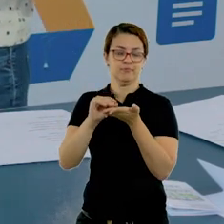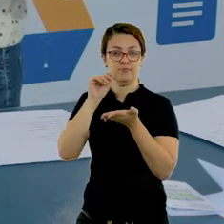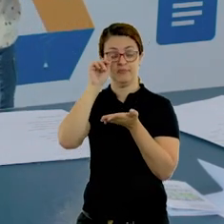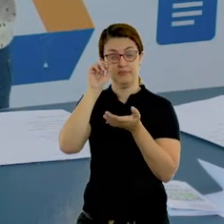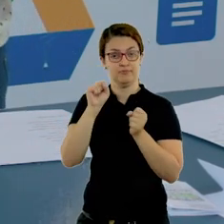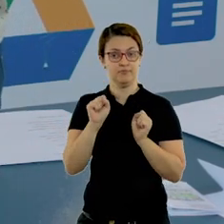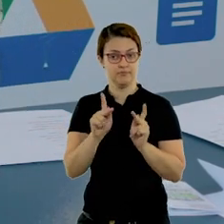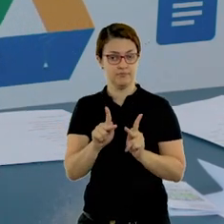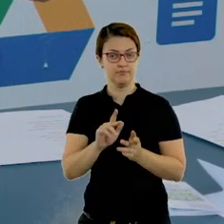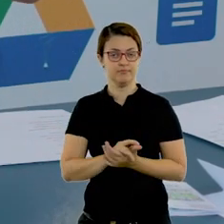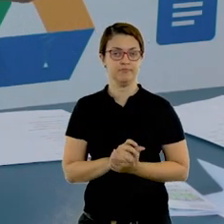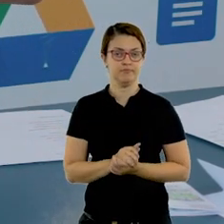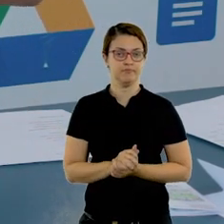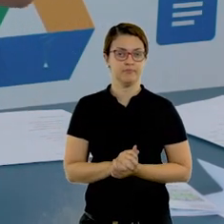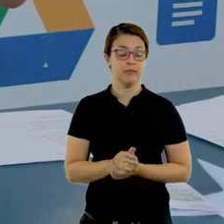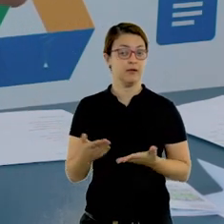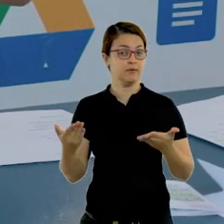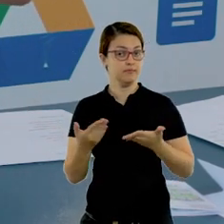ok?